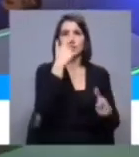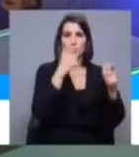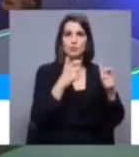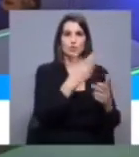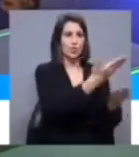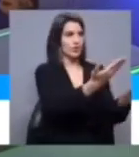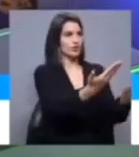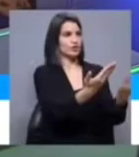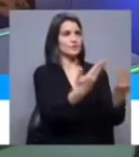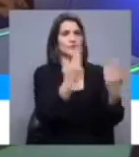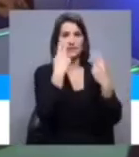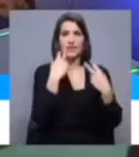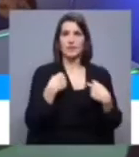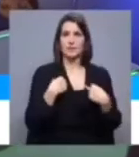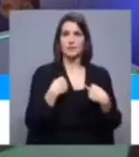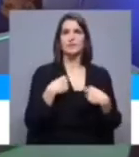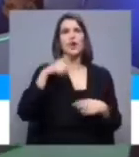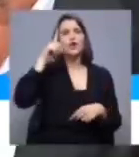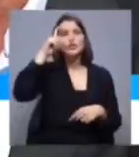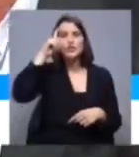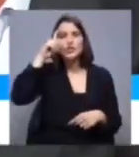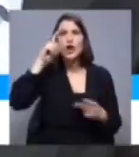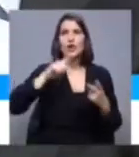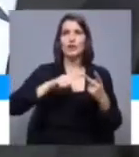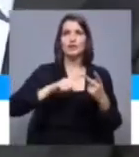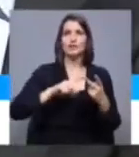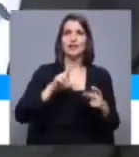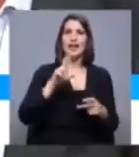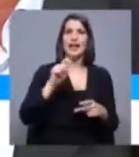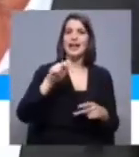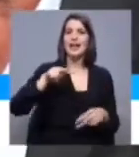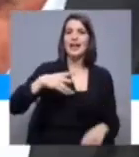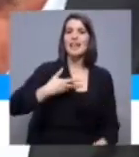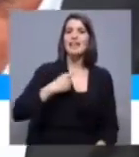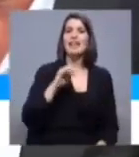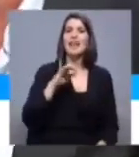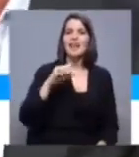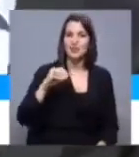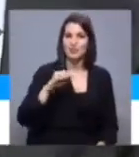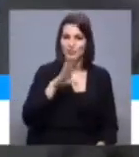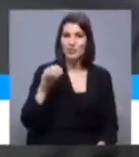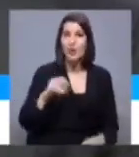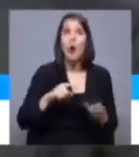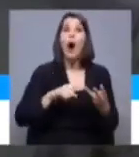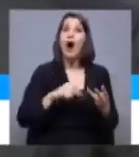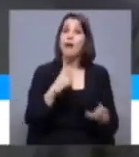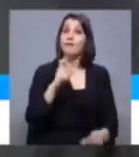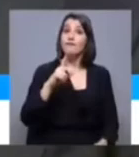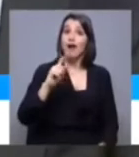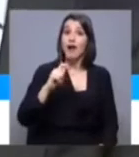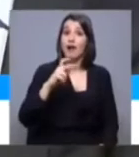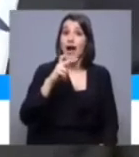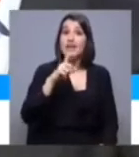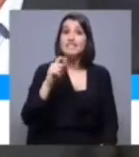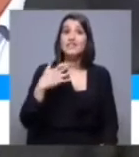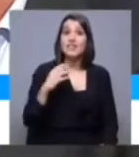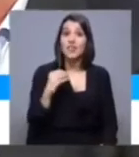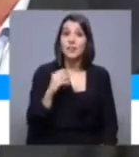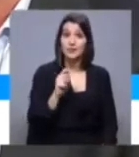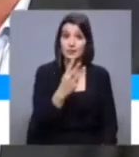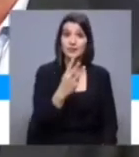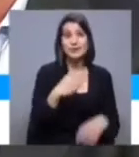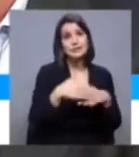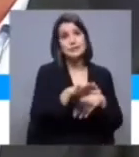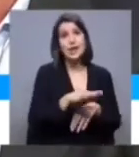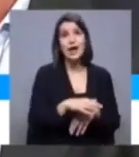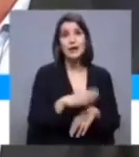nos estão a ver em casa, o José Sócrates, os rendeiros desta vida, olha o Vale Azevedo, teriam saído ao fim de 3 meses